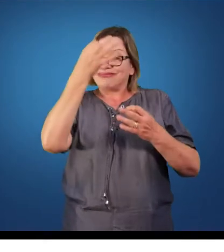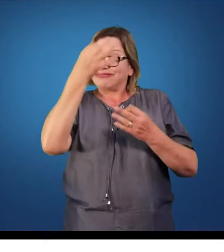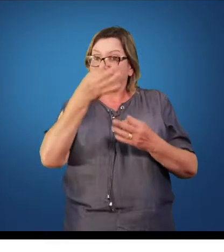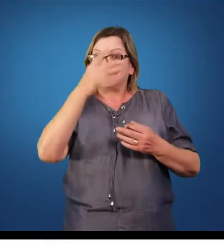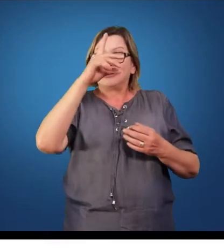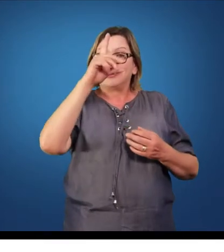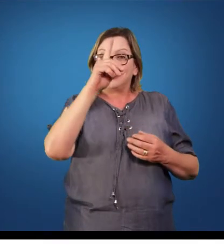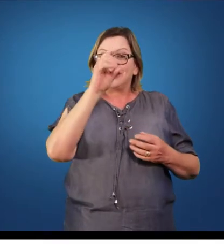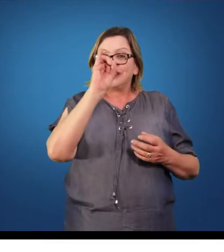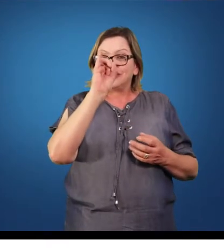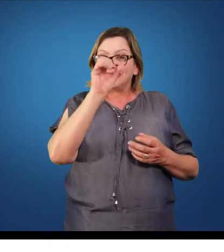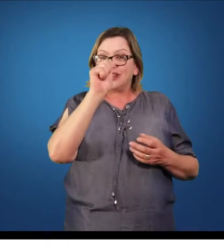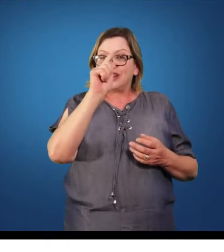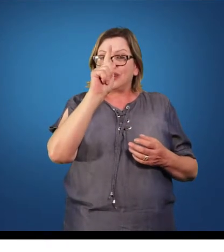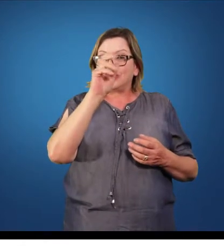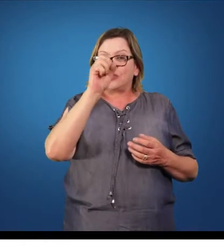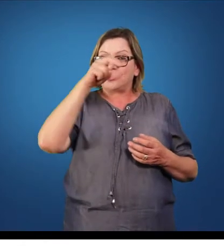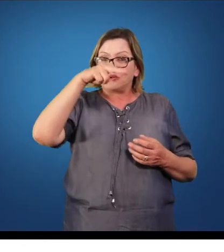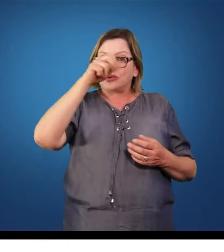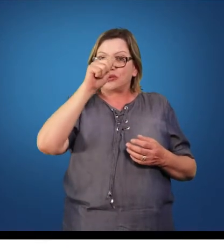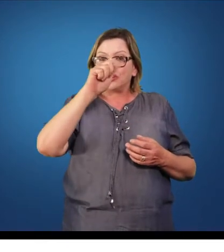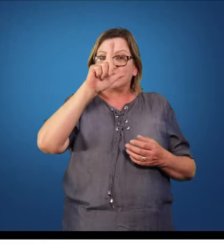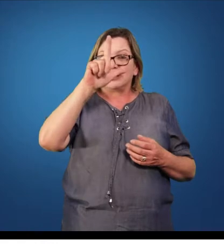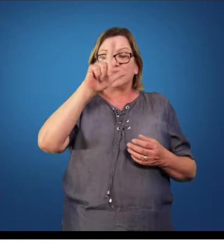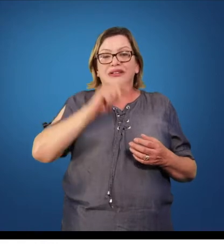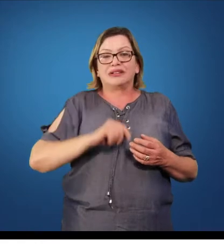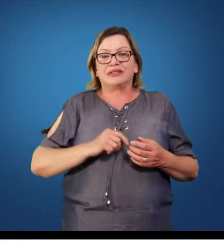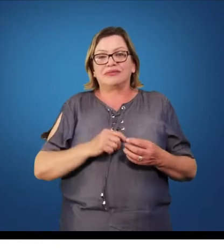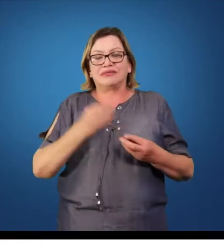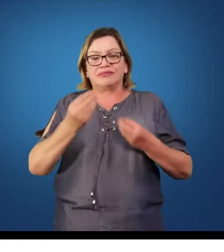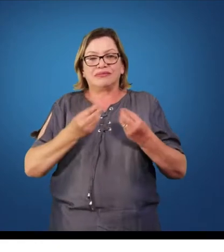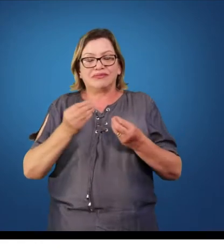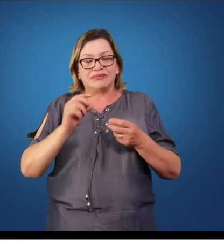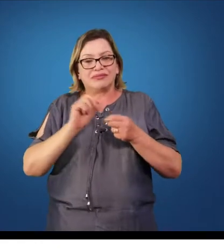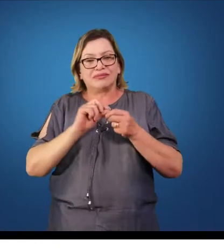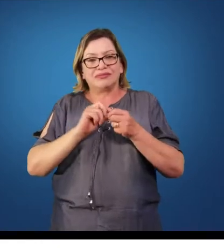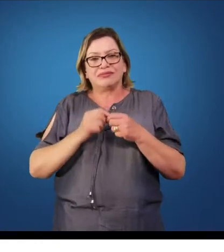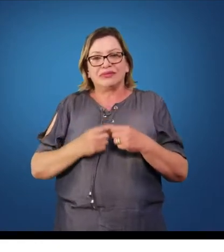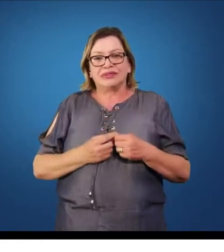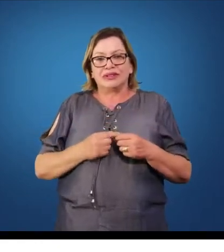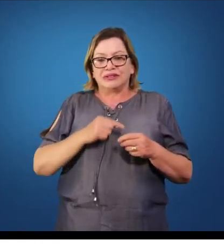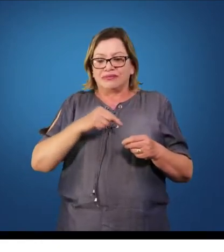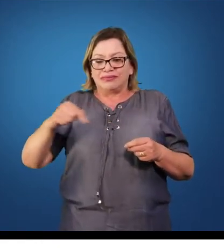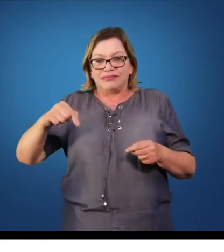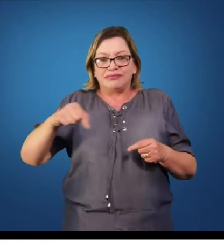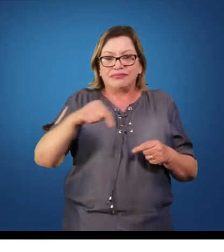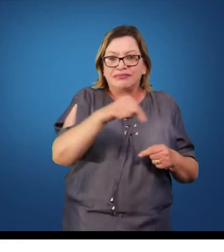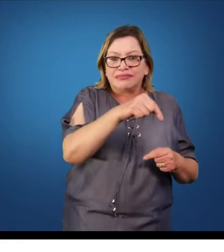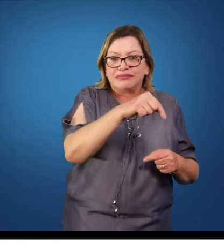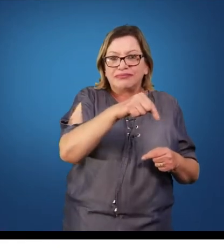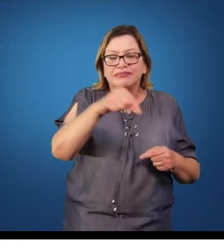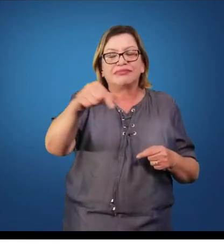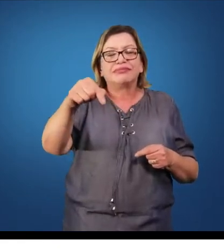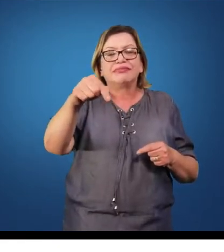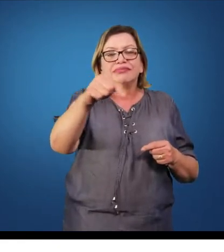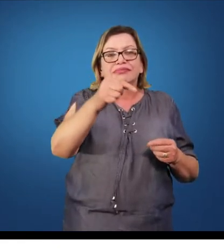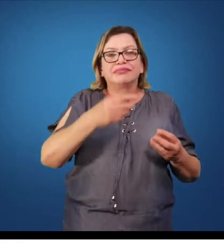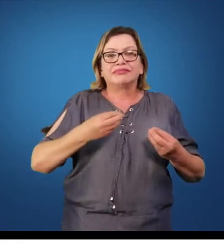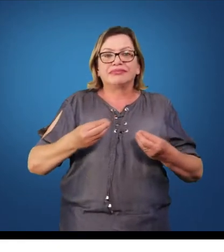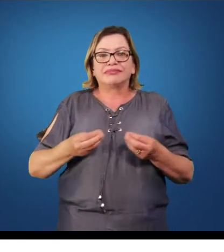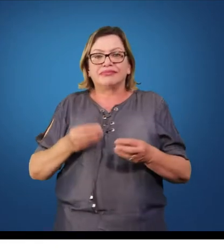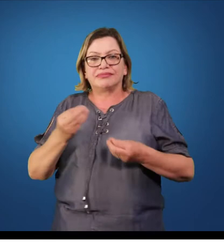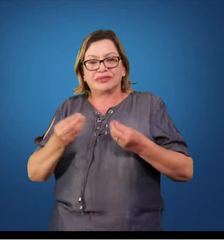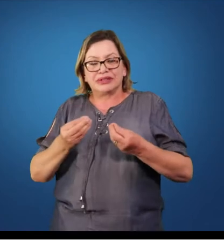certo? Então, Ok? Que será esse